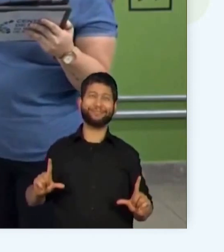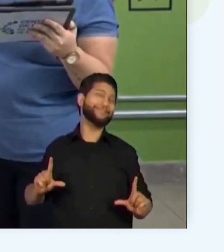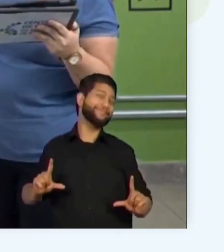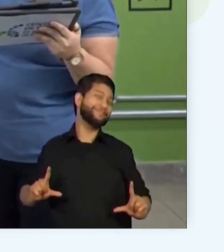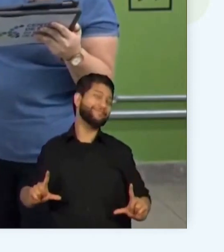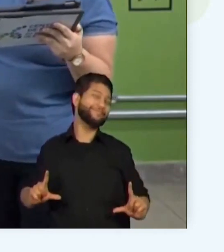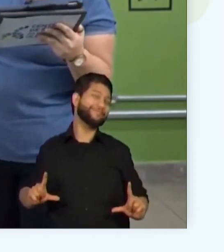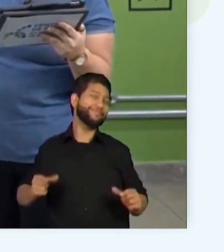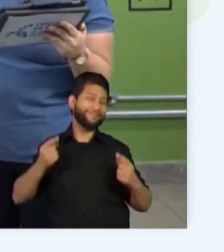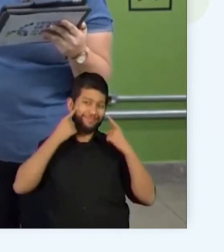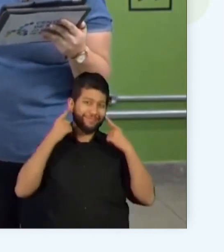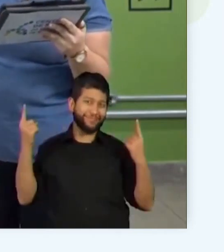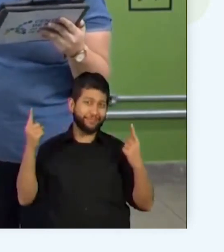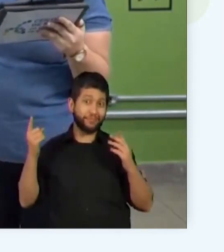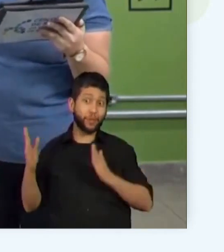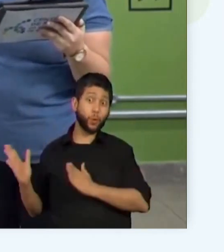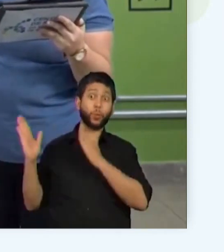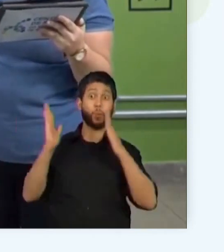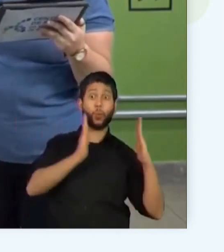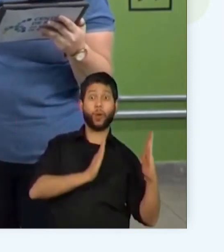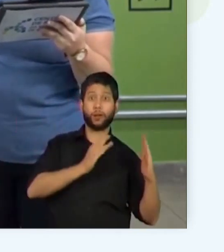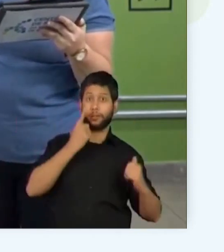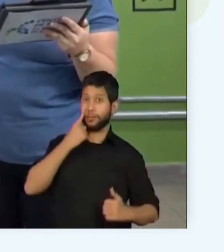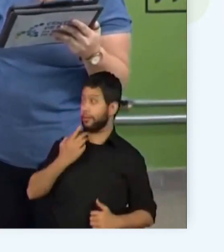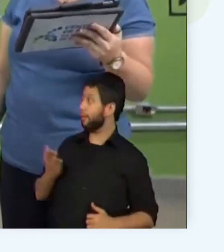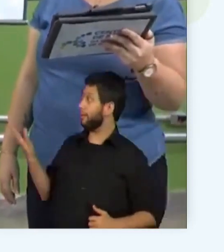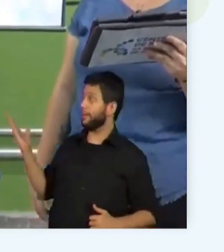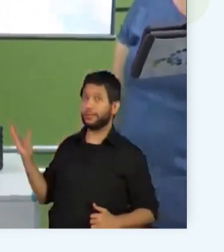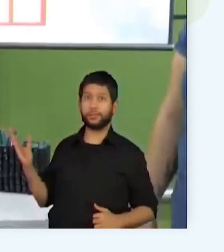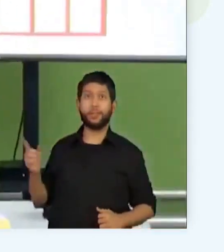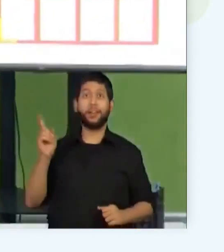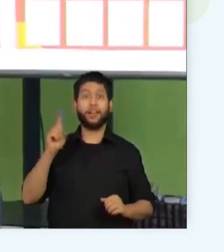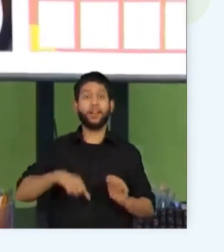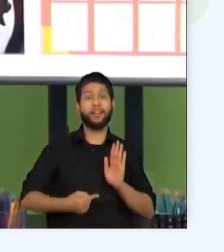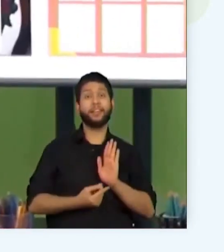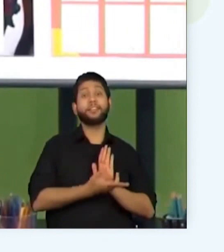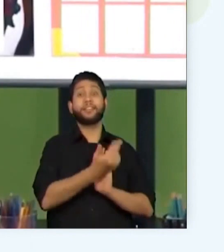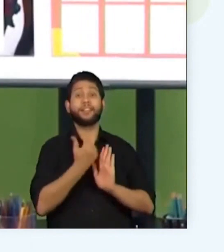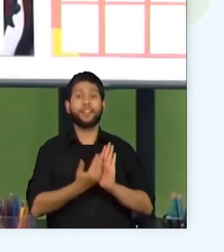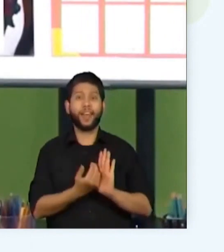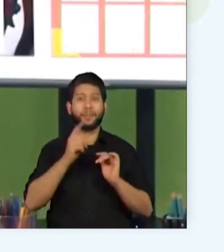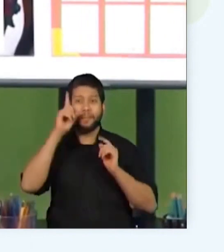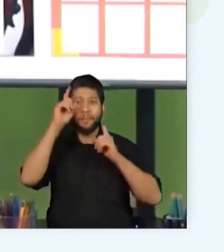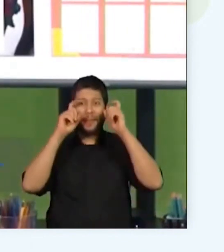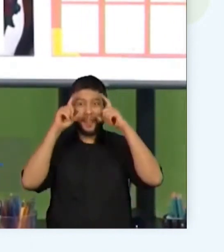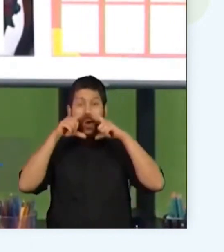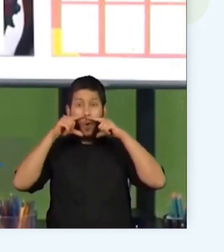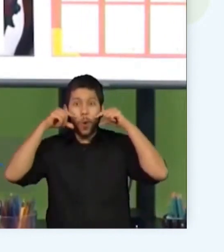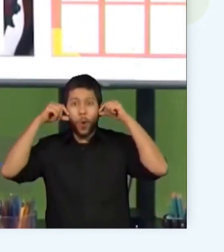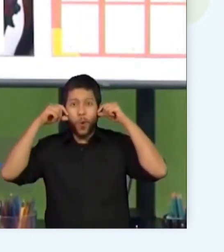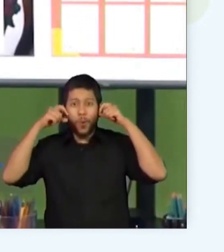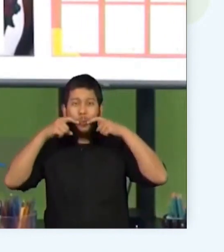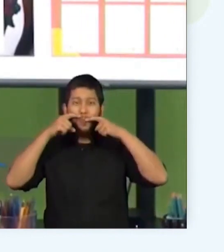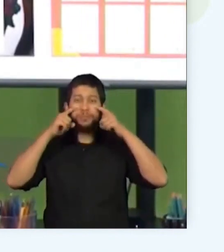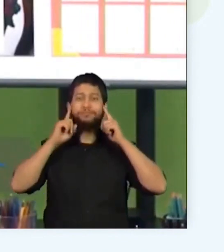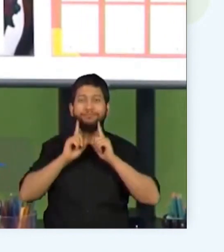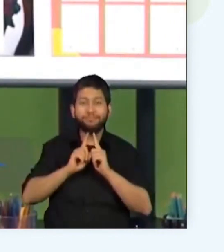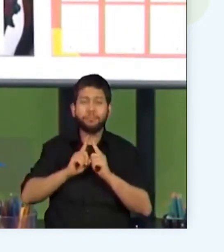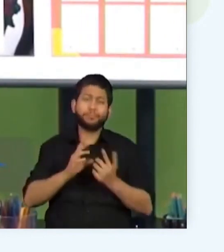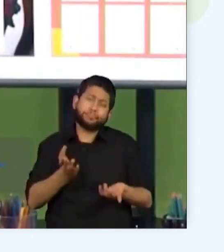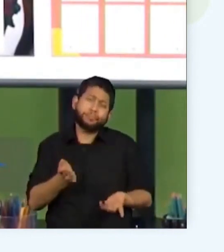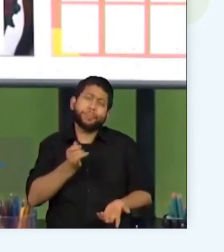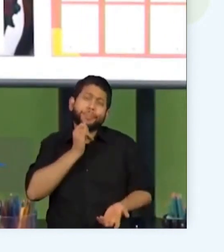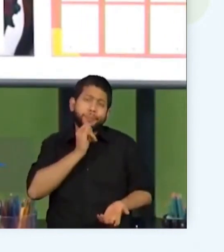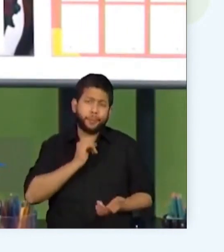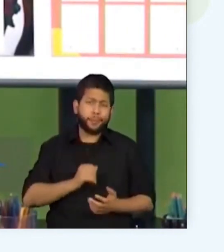mas você também vê do lado, olha que bonitinho, você vê uma caricatura, tá? Essa caricatura, de repente, você tem alguém na sua escola